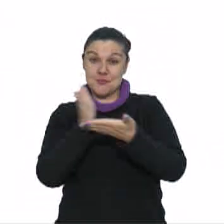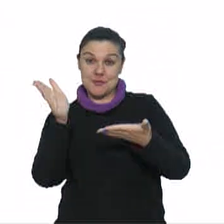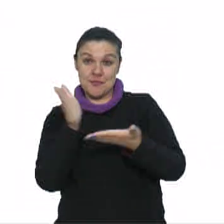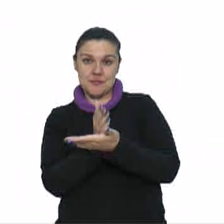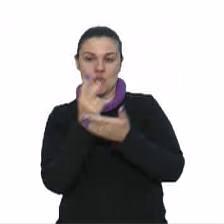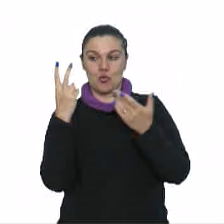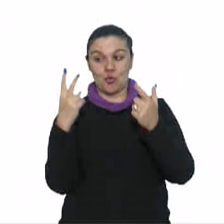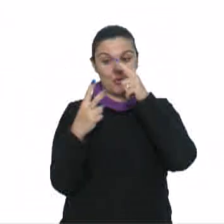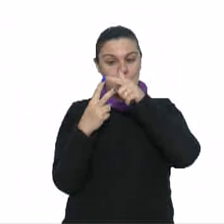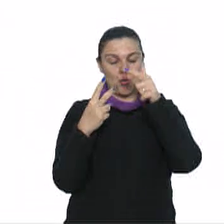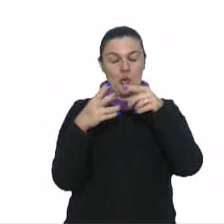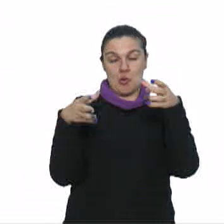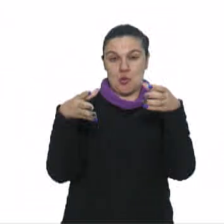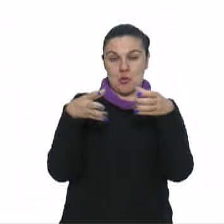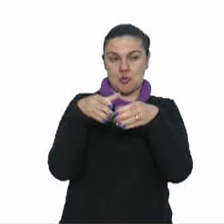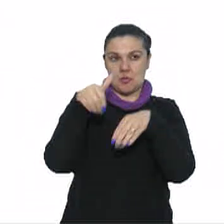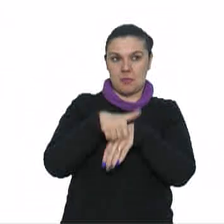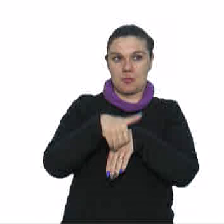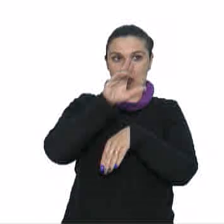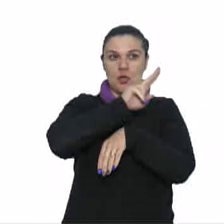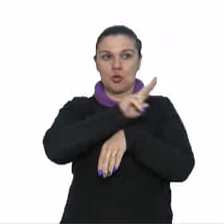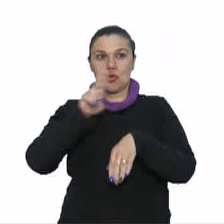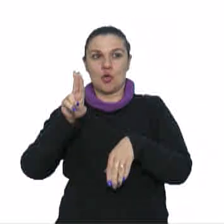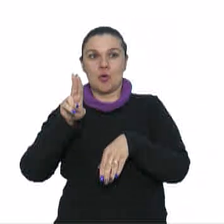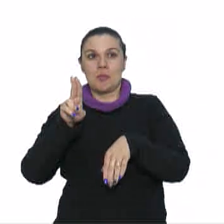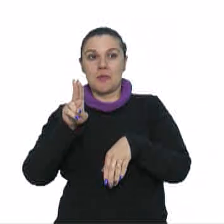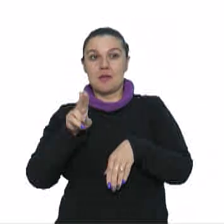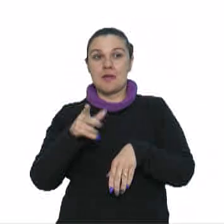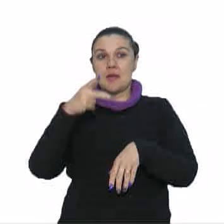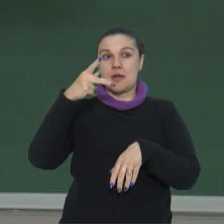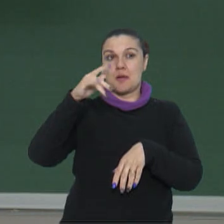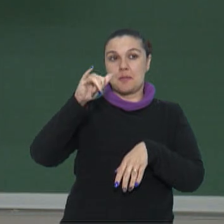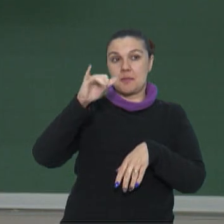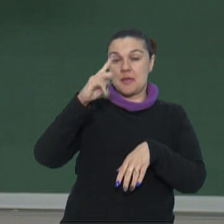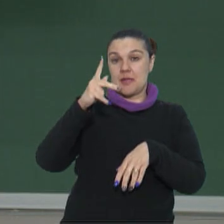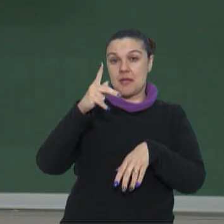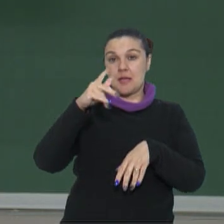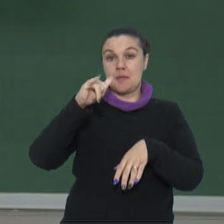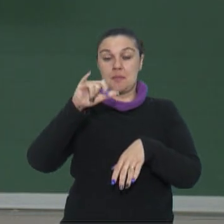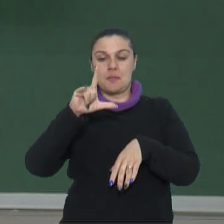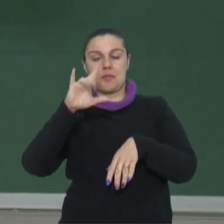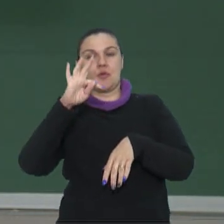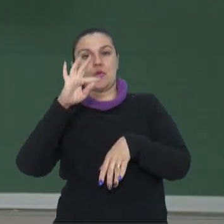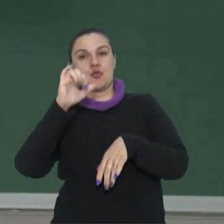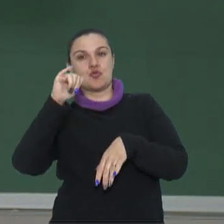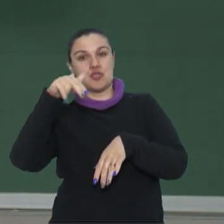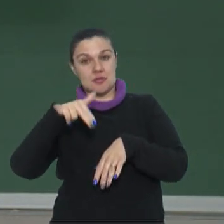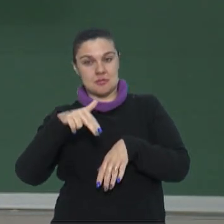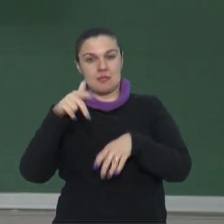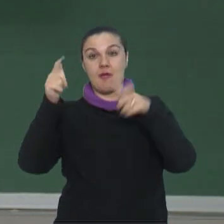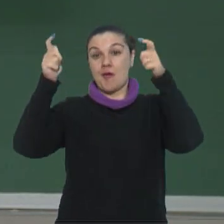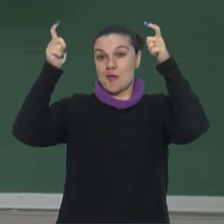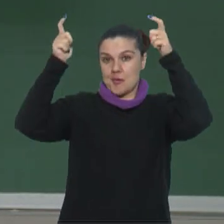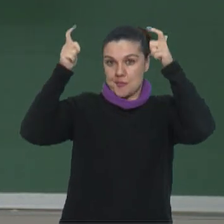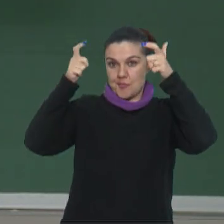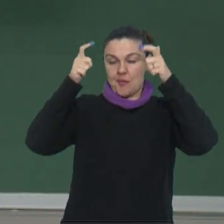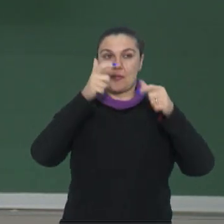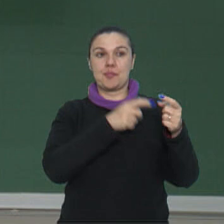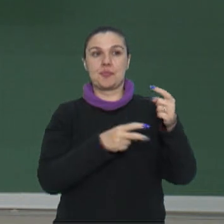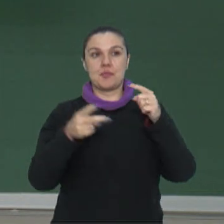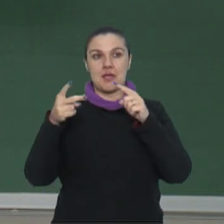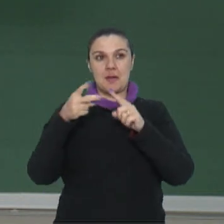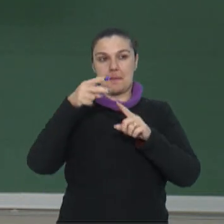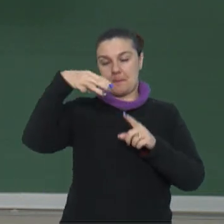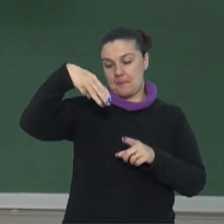de dois grupos sociais maiores, os Pipiltins. Treine comigo aí em casa. Fala aí. Quem que eram os Pipiltins? Nobres. E